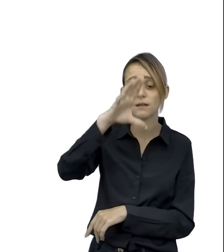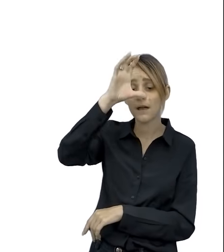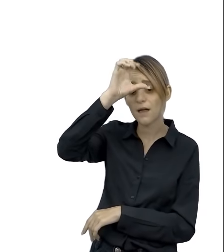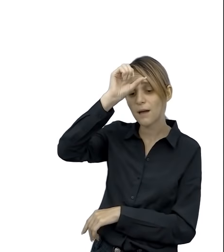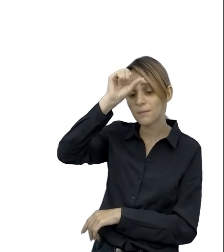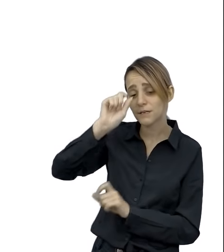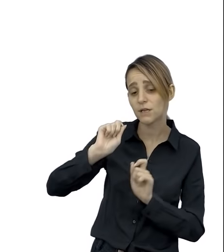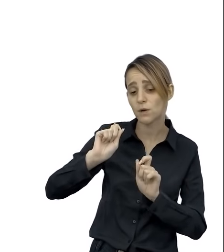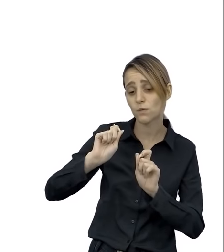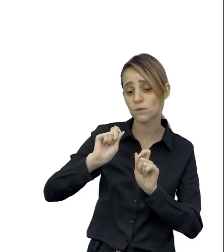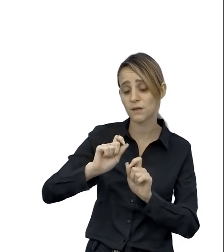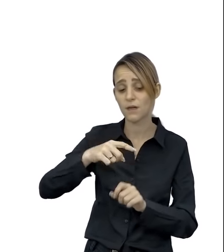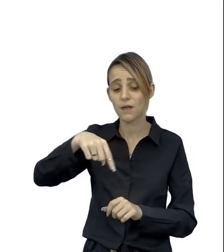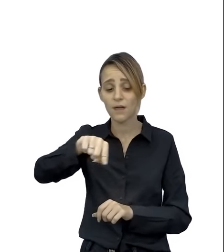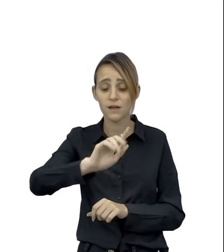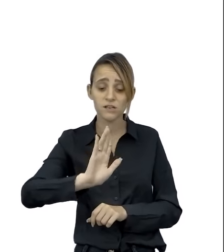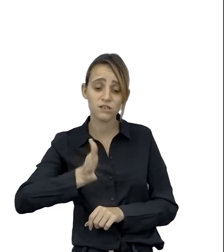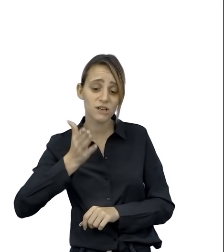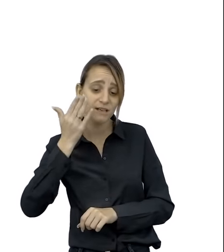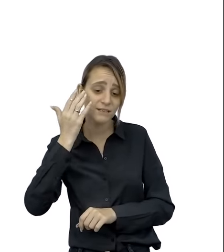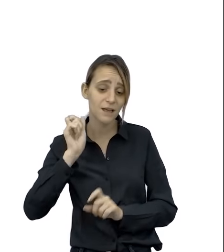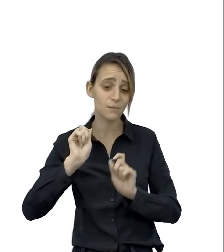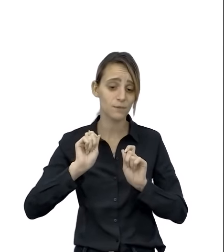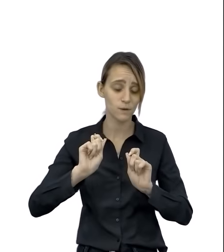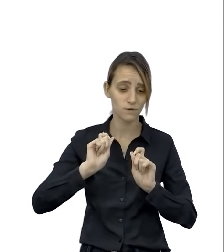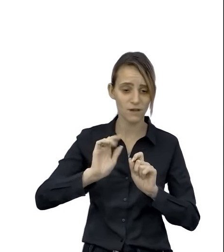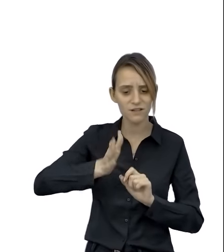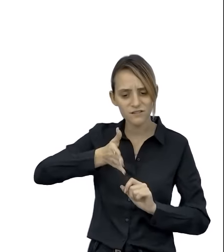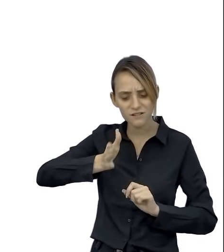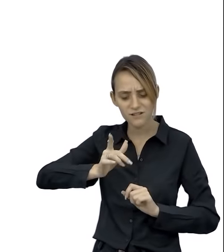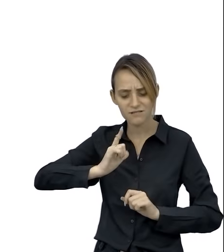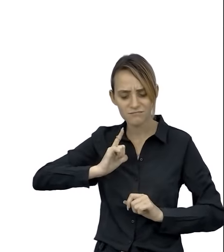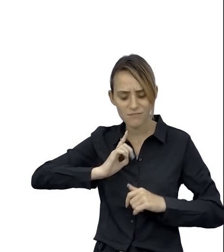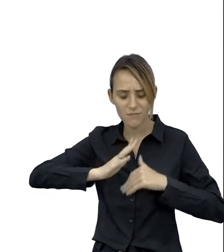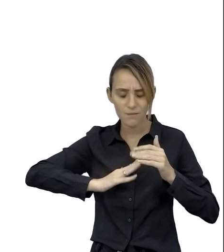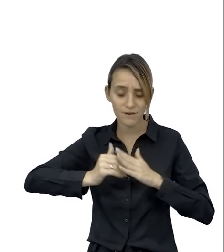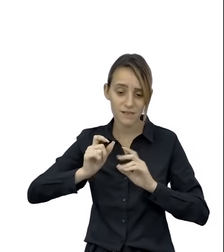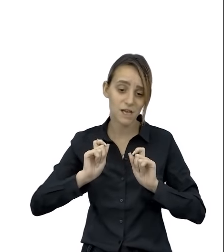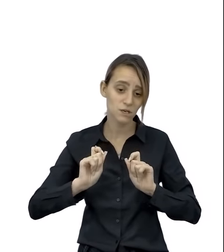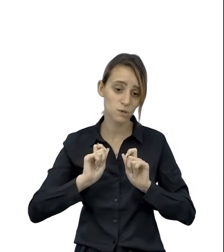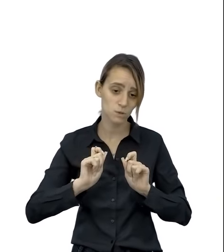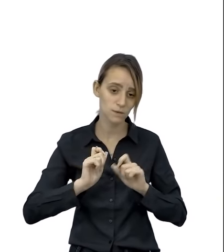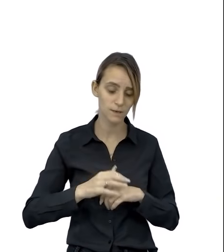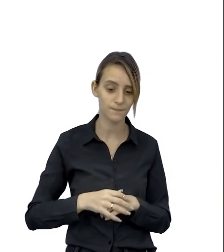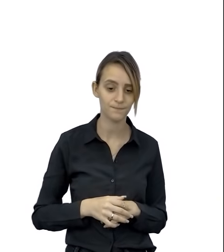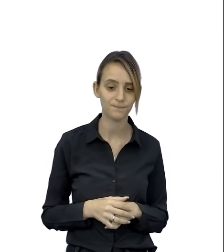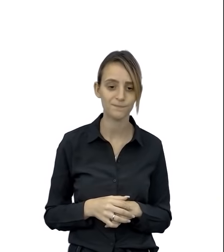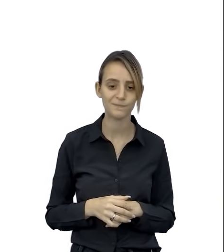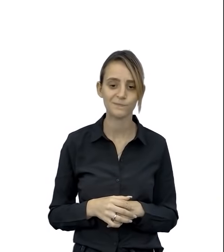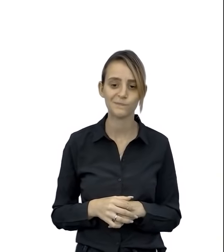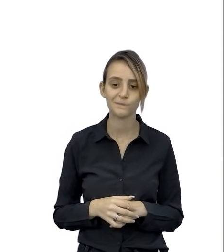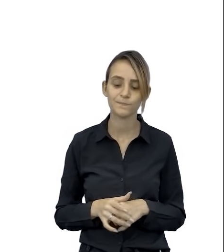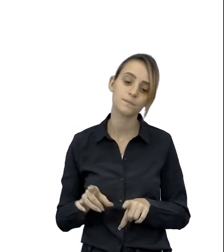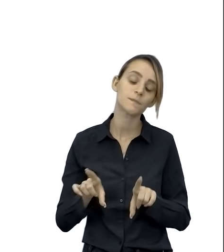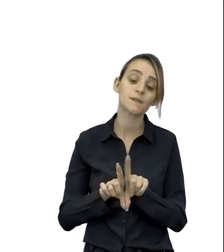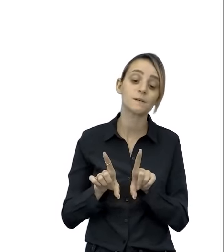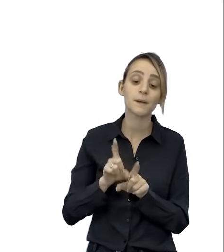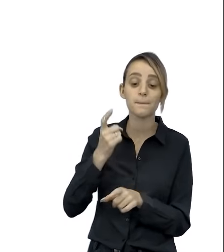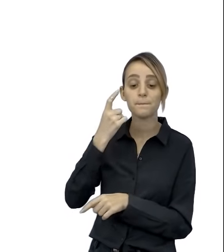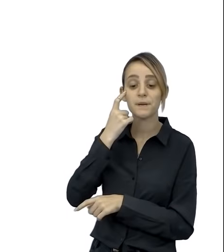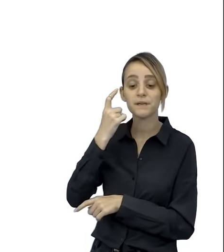a respeito de determinado objeto de conhecimento ou habilidade, assinalar, né, aquelas habilidades